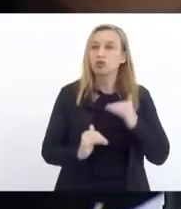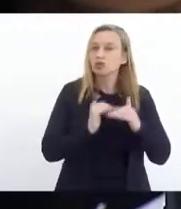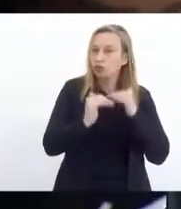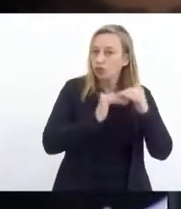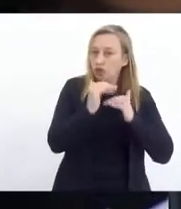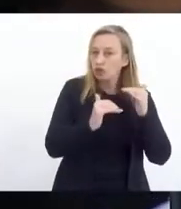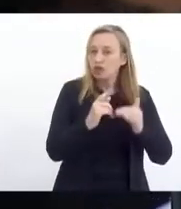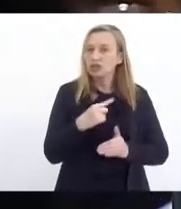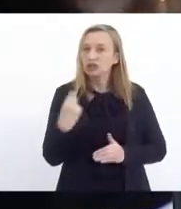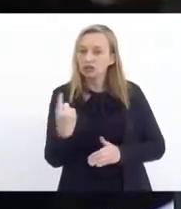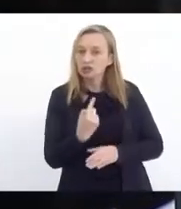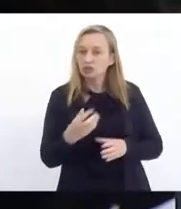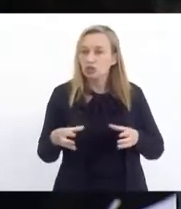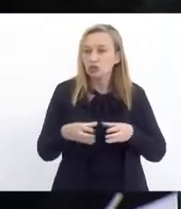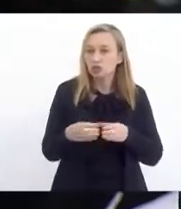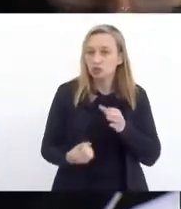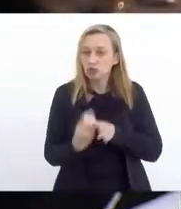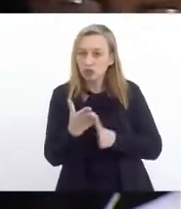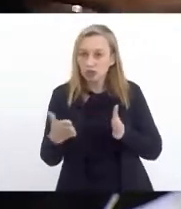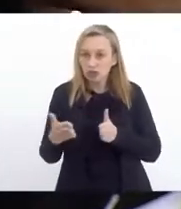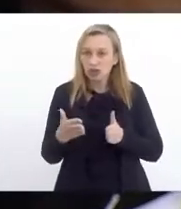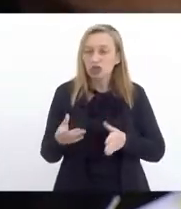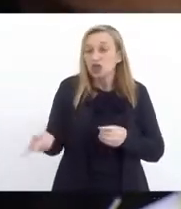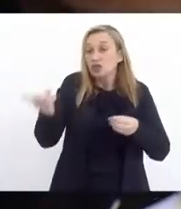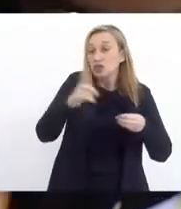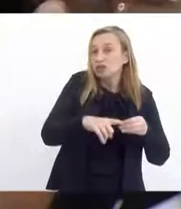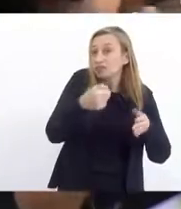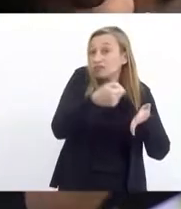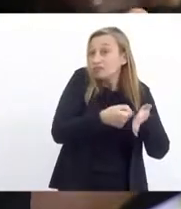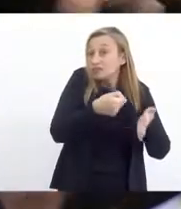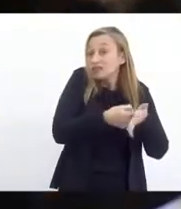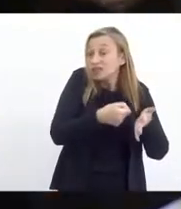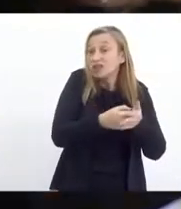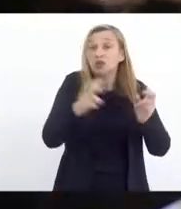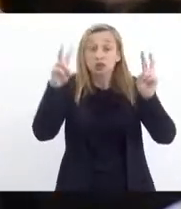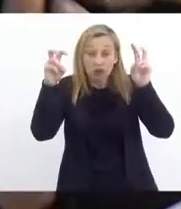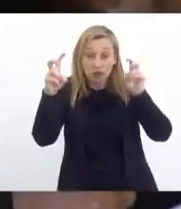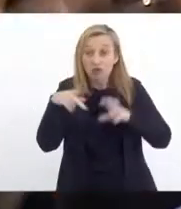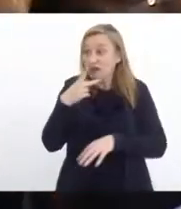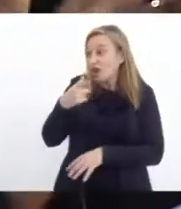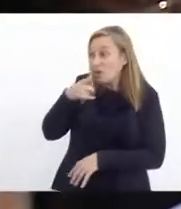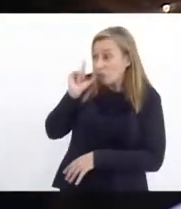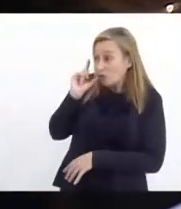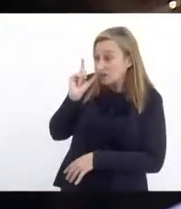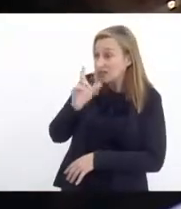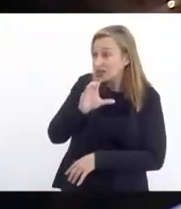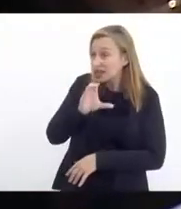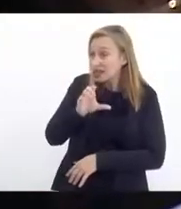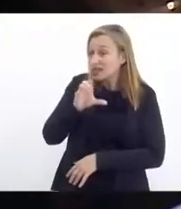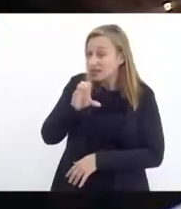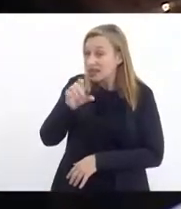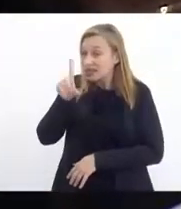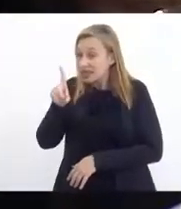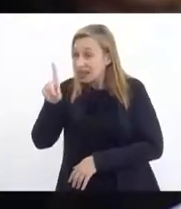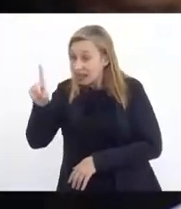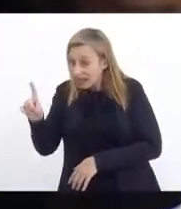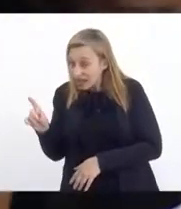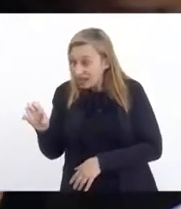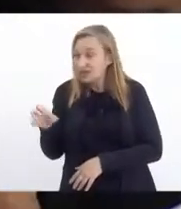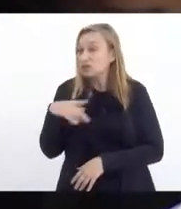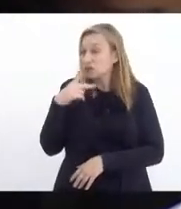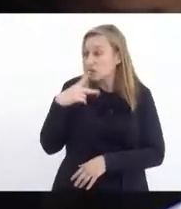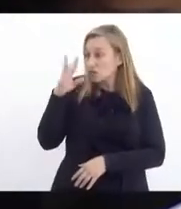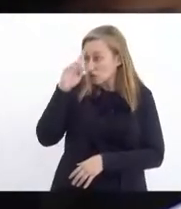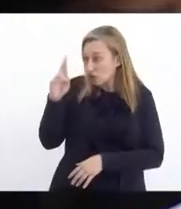desenvolvimento da nossa classe produtiva. E voltando a insistir no assunto que eu falei com o senhor ontem lá na CDL, e o senhor foi muito receptivo e